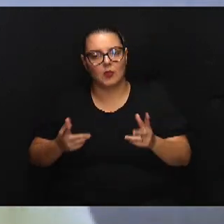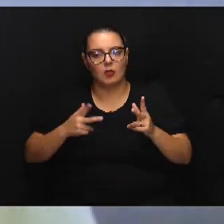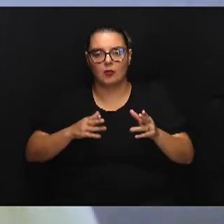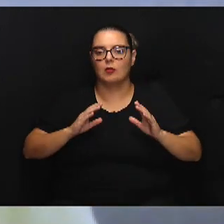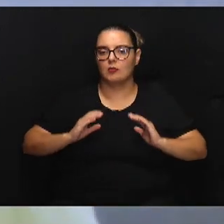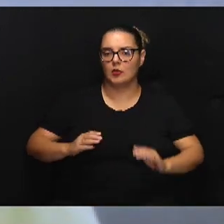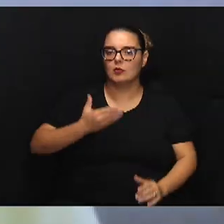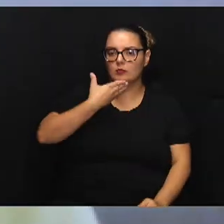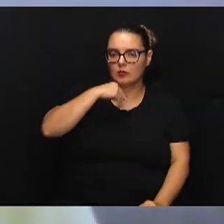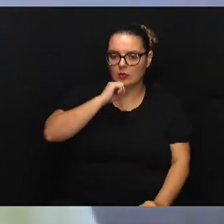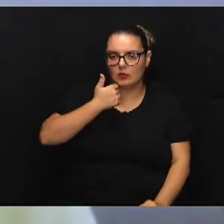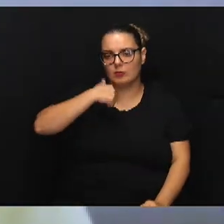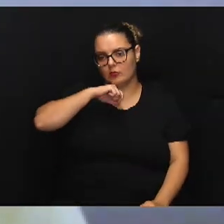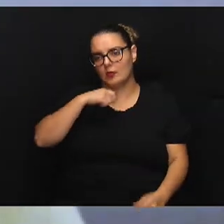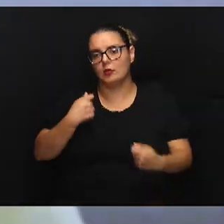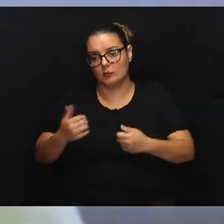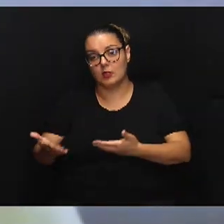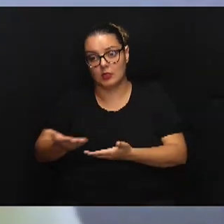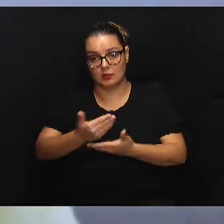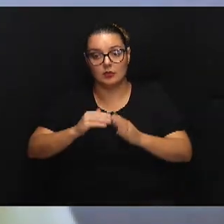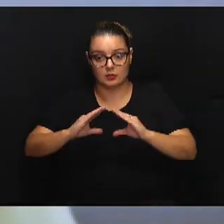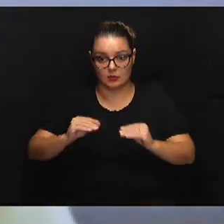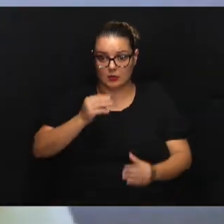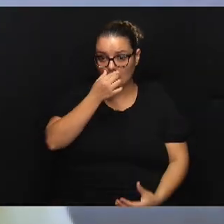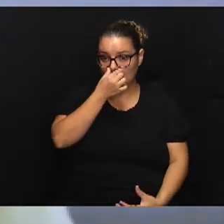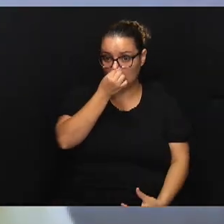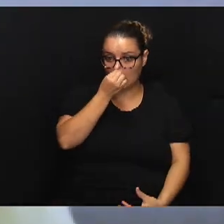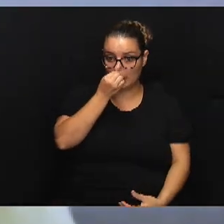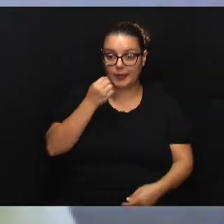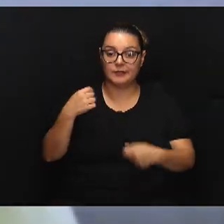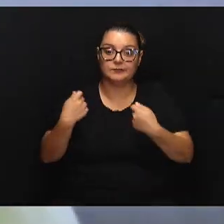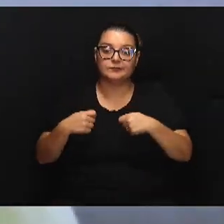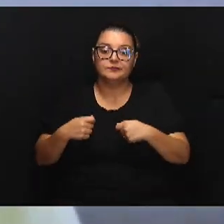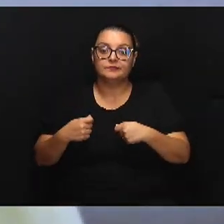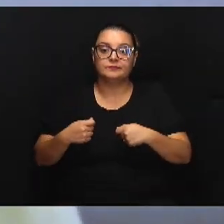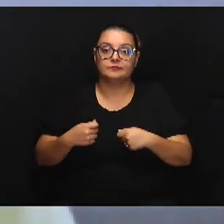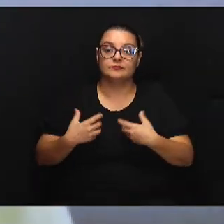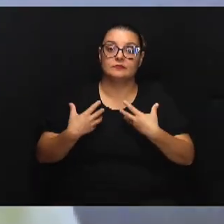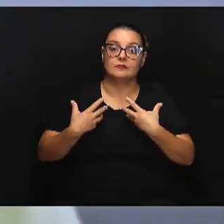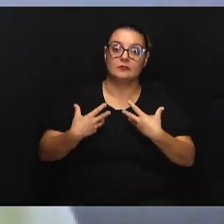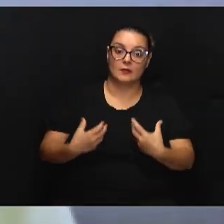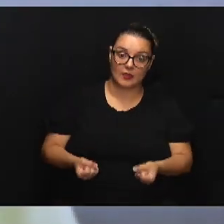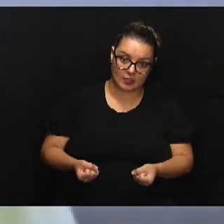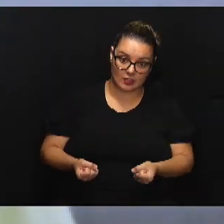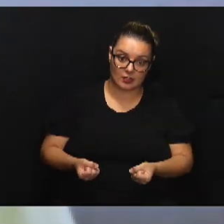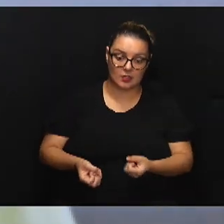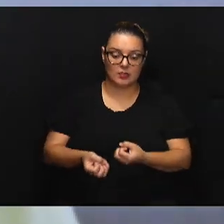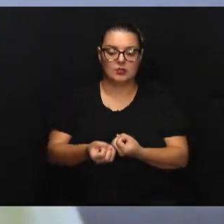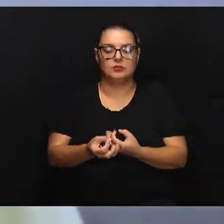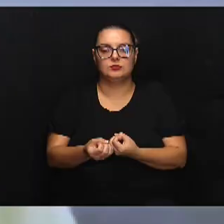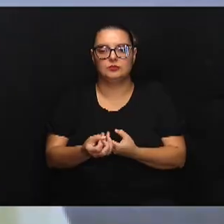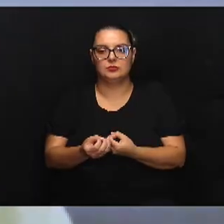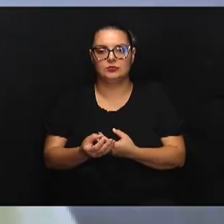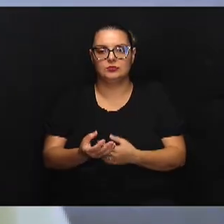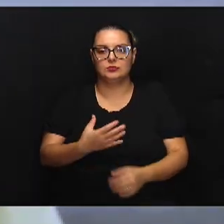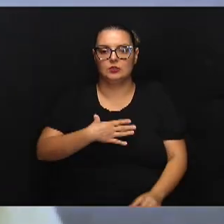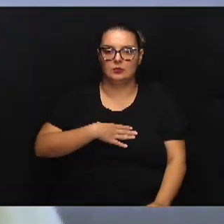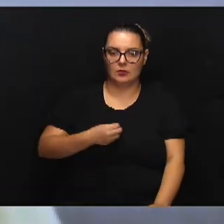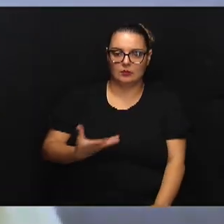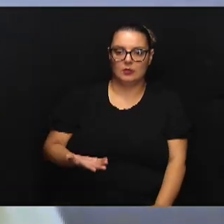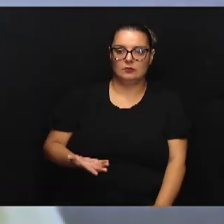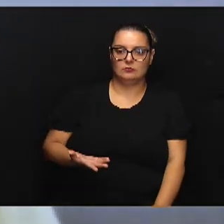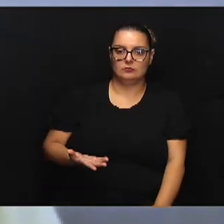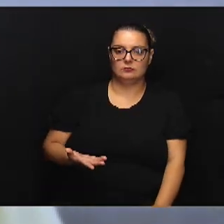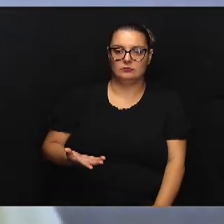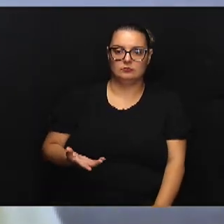desses pais, eles precisam ser acolhidos. Eles precisam de receber informações sobre seu filho. Não